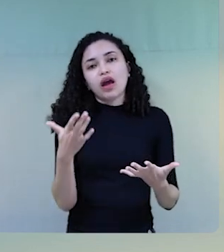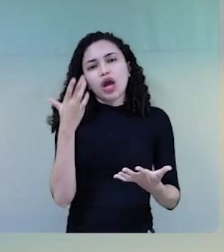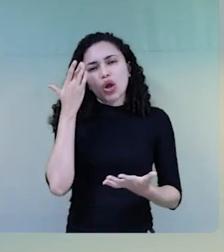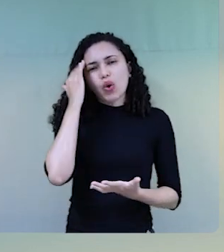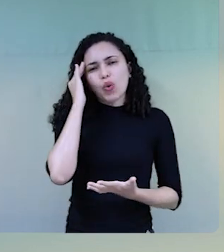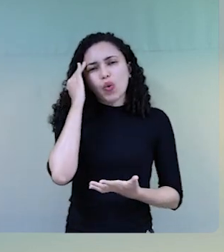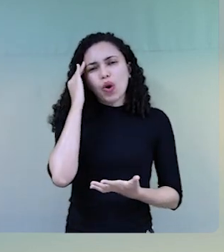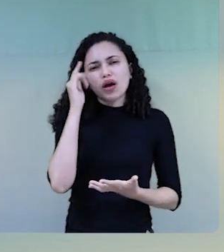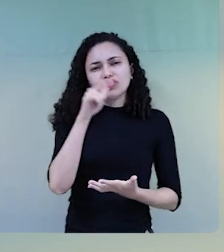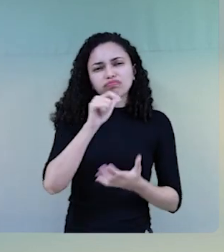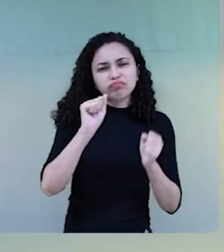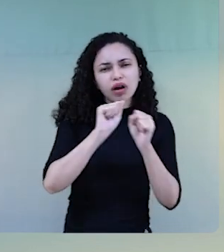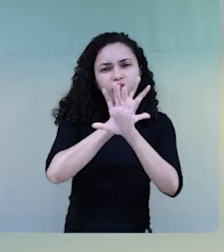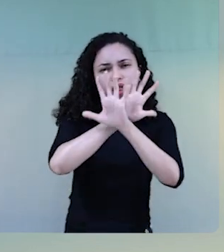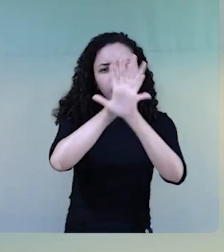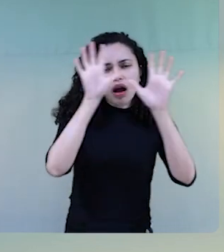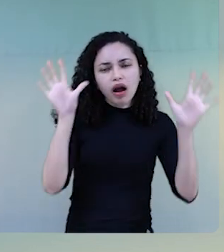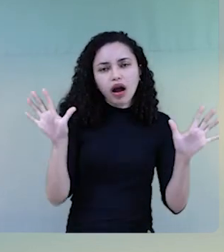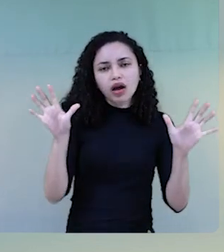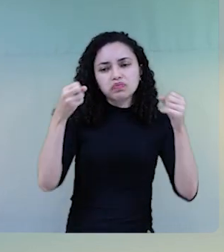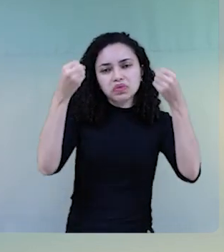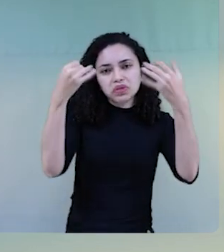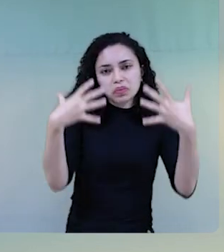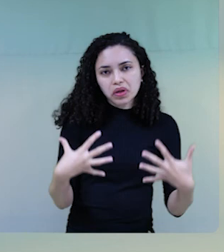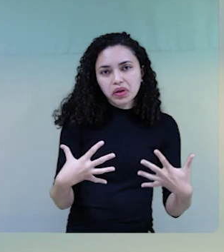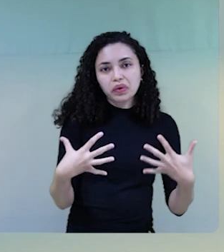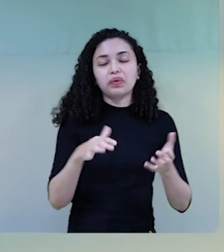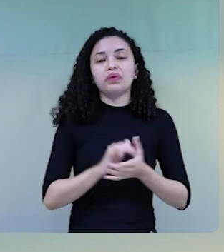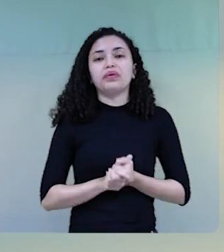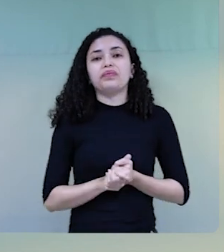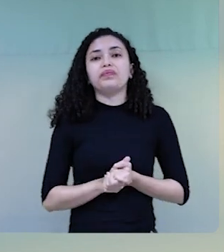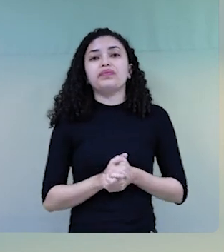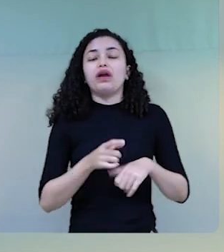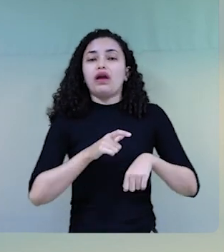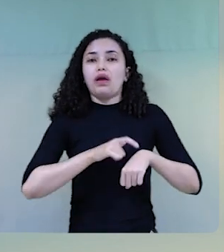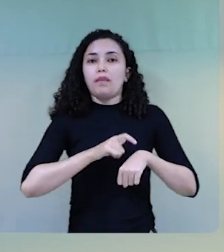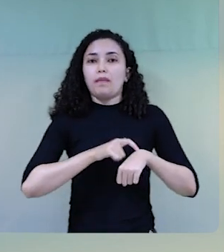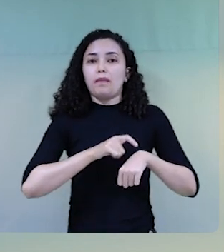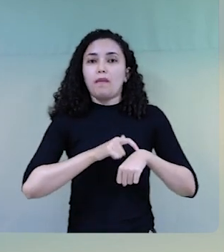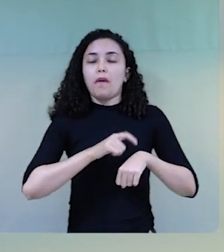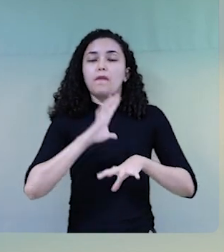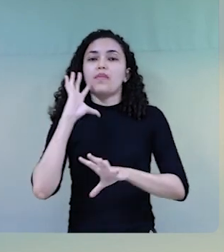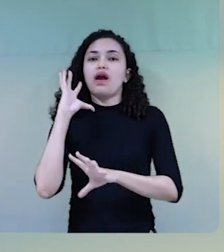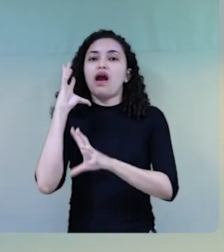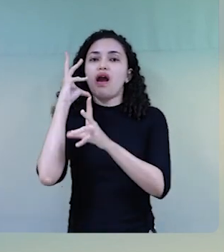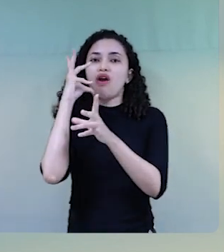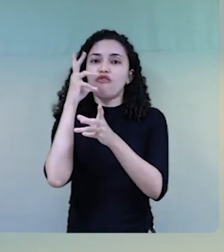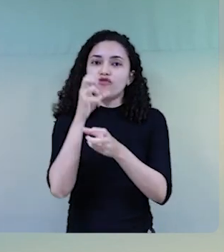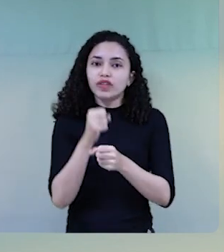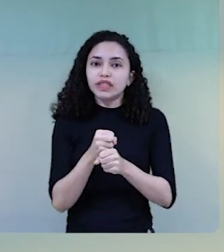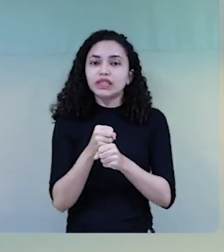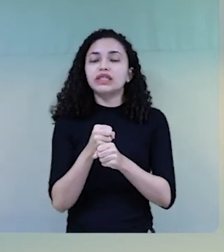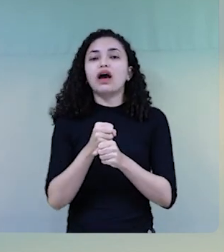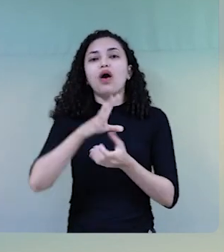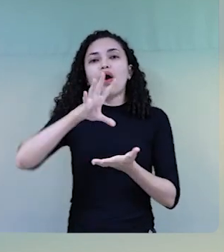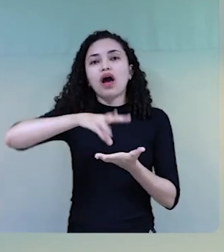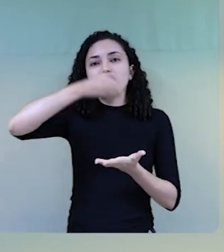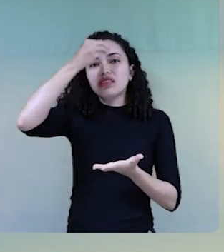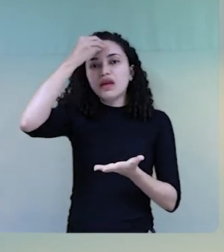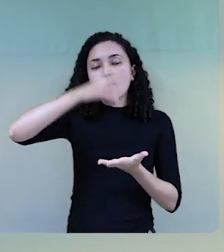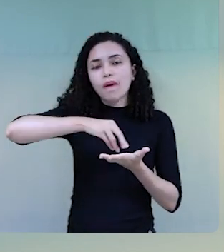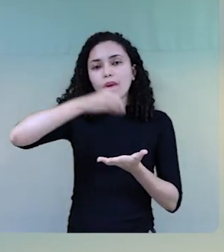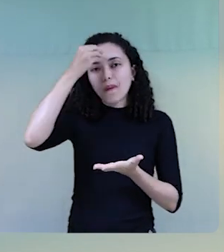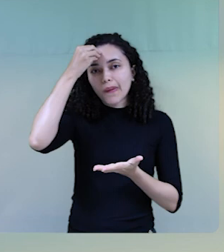consegui ser claro, tá? Esse aqui foi um momento de uma revisão teórica junto para vocês.